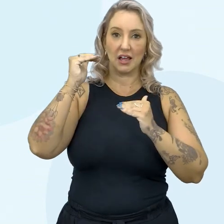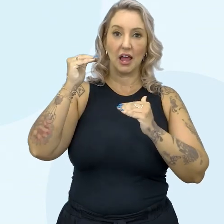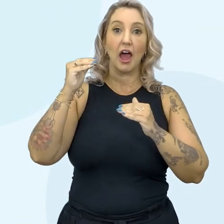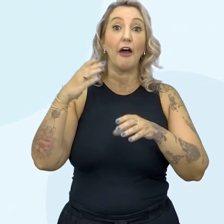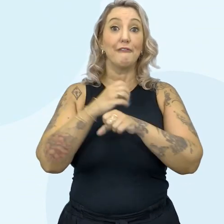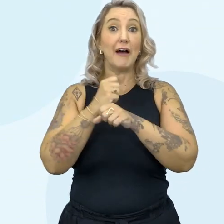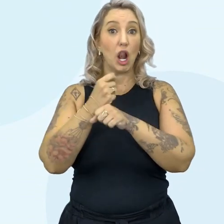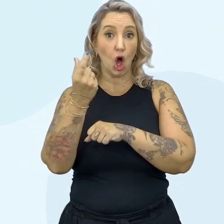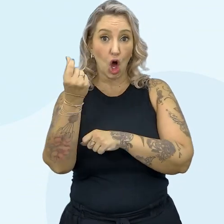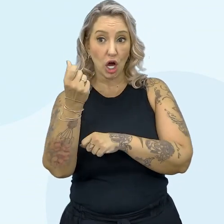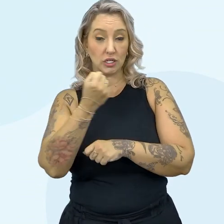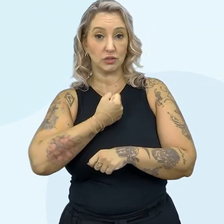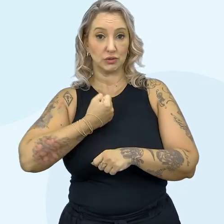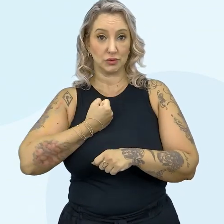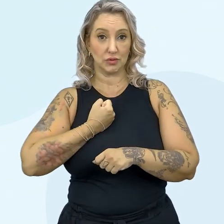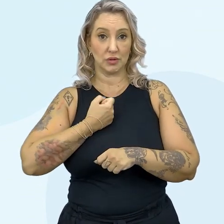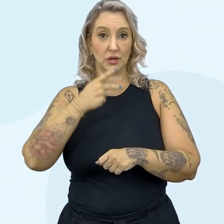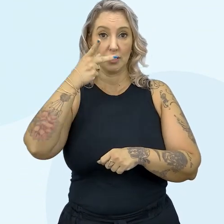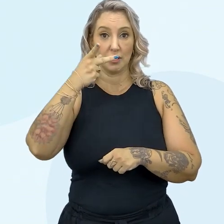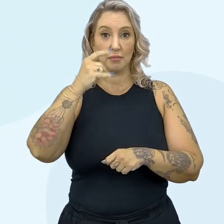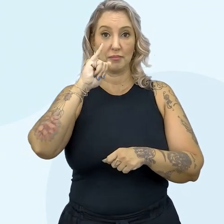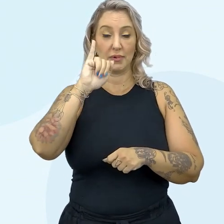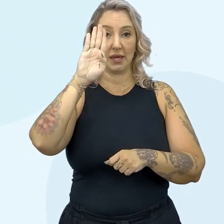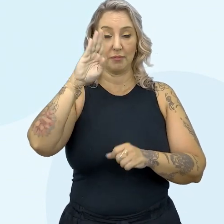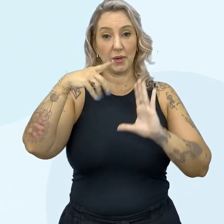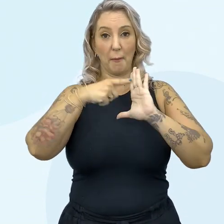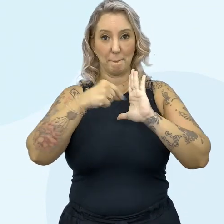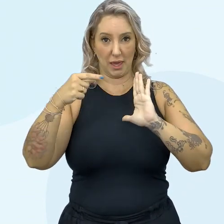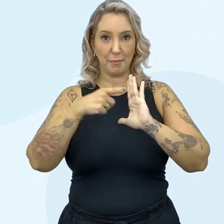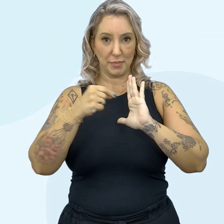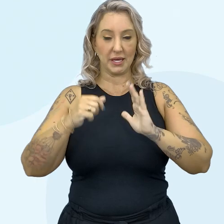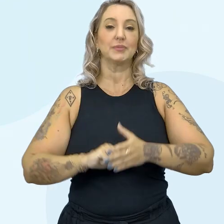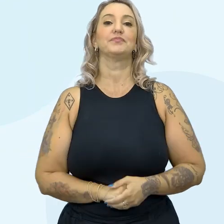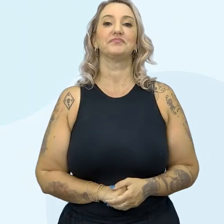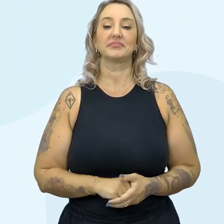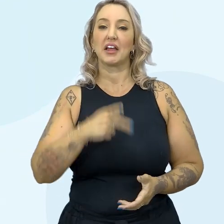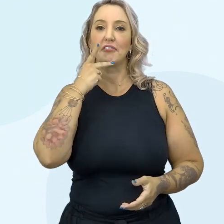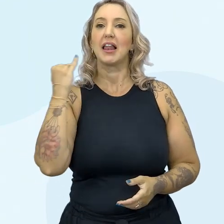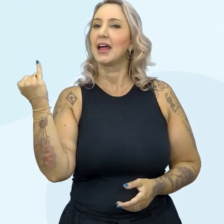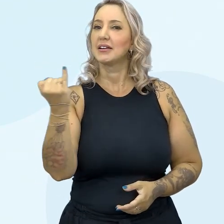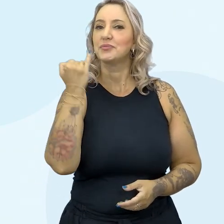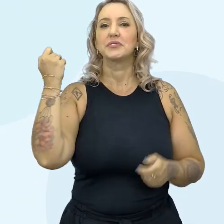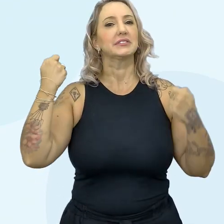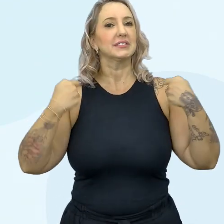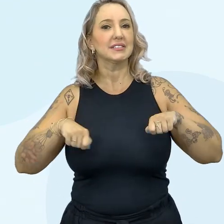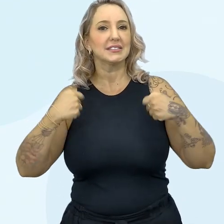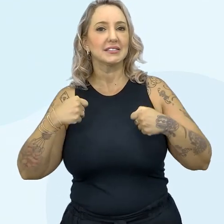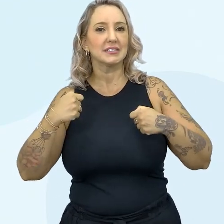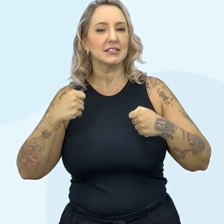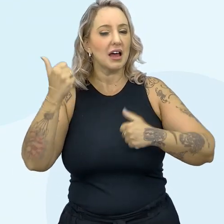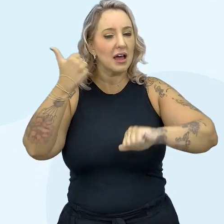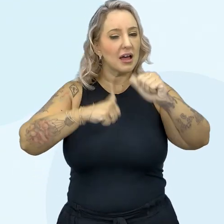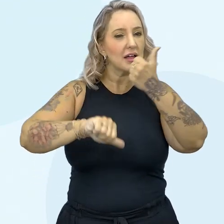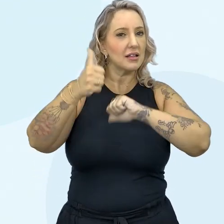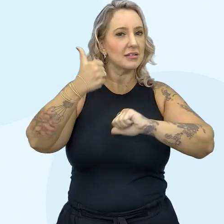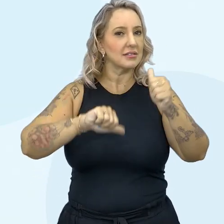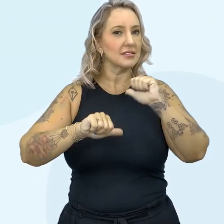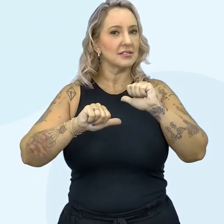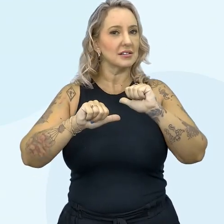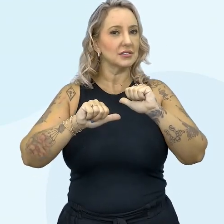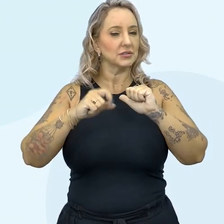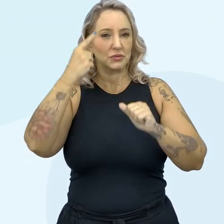numéricos, além do Produto Interno Bruto, que é o PIB. Ele salienta que é necessário uma análise que leve